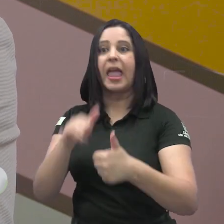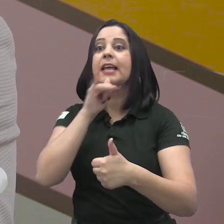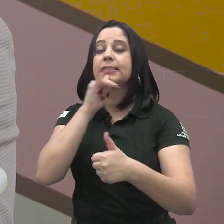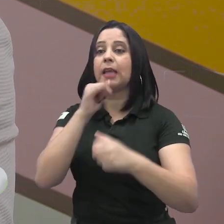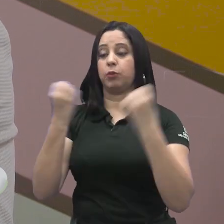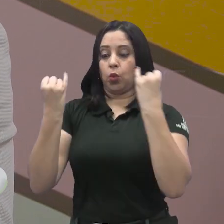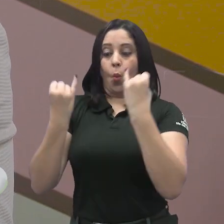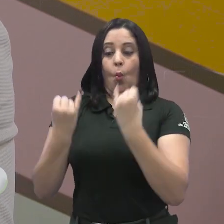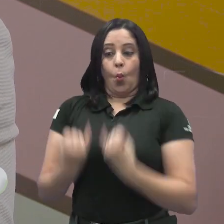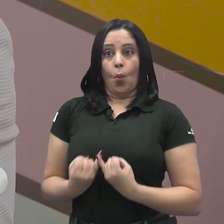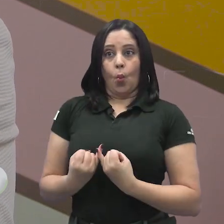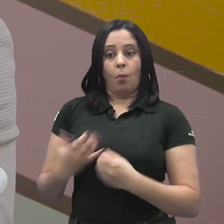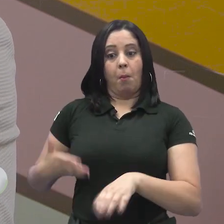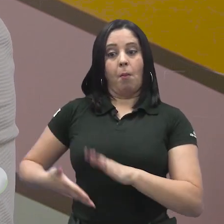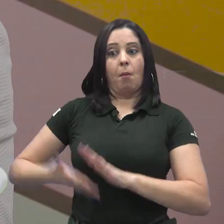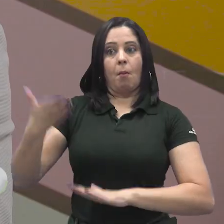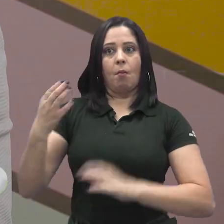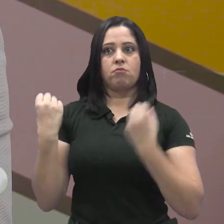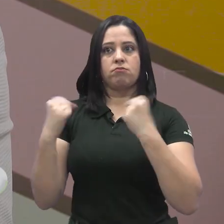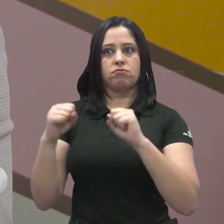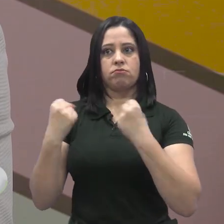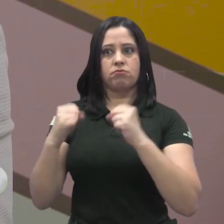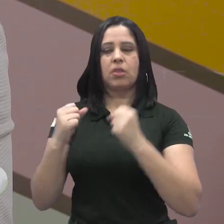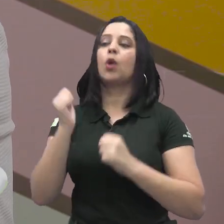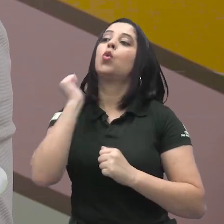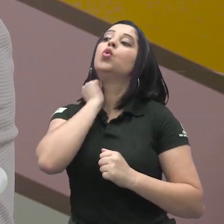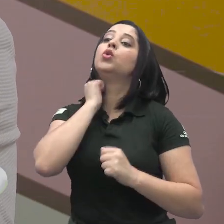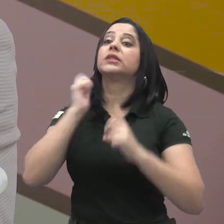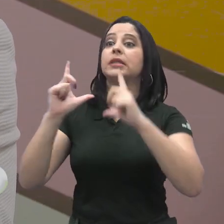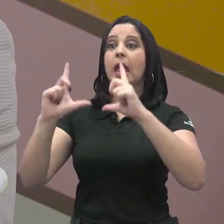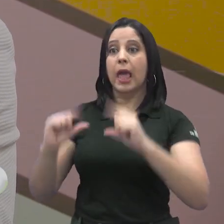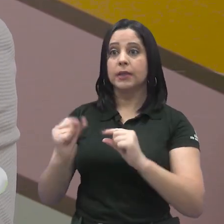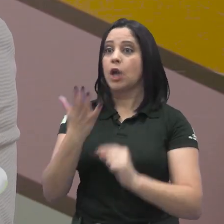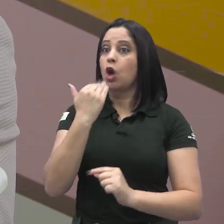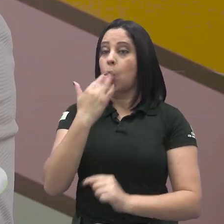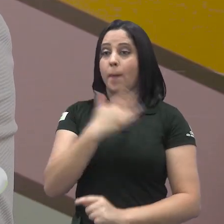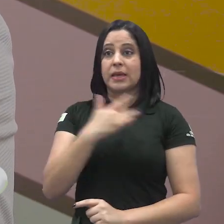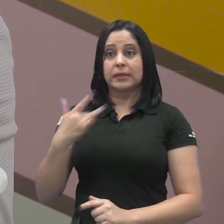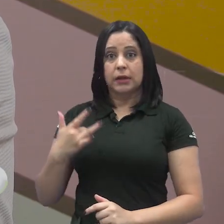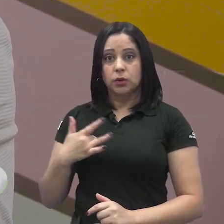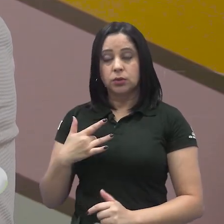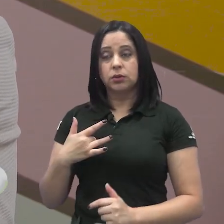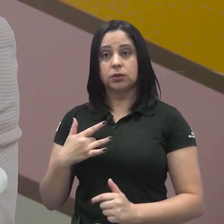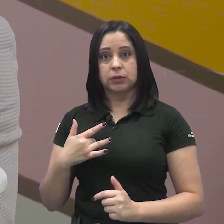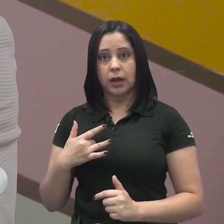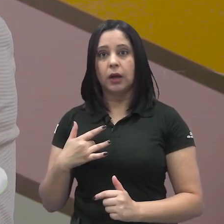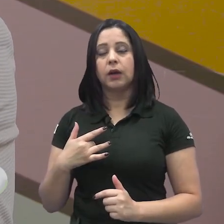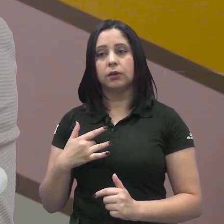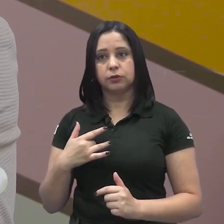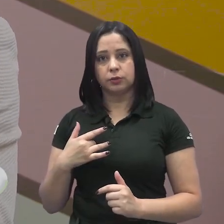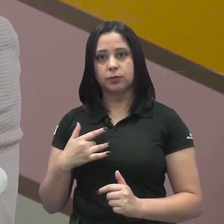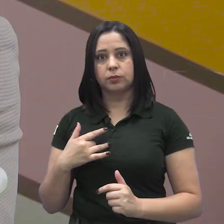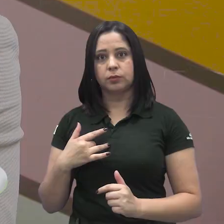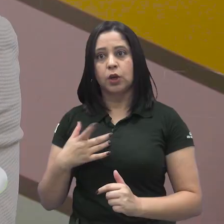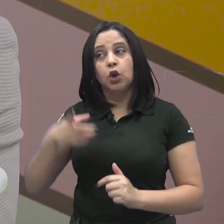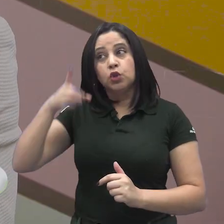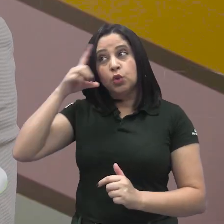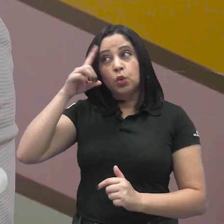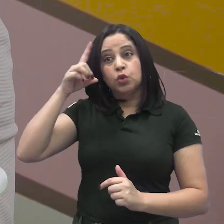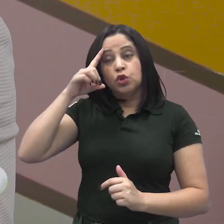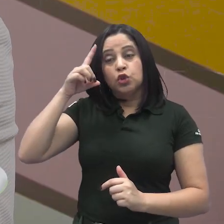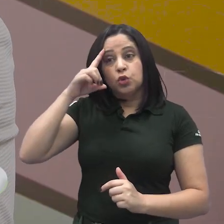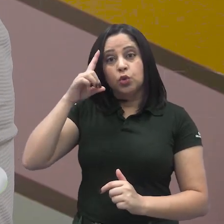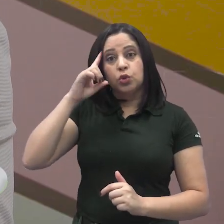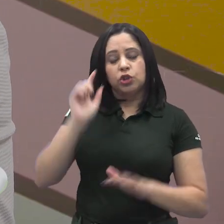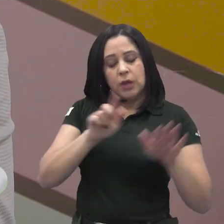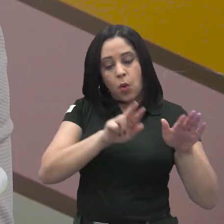peso, começar a atividade física, melhorar o estresse, melhorar a alimentação e fazer isso de forma que